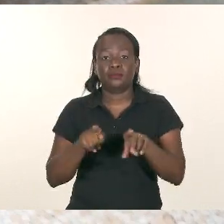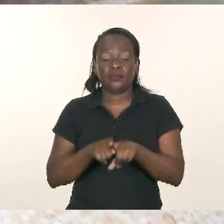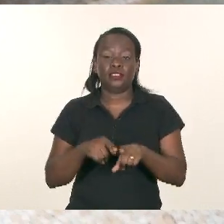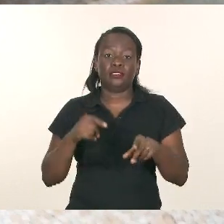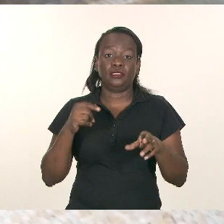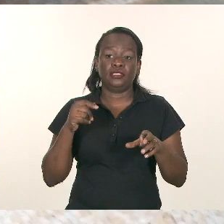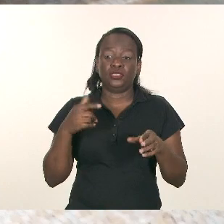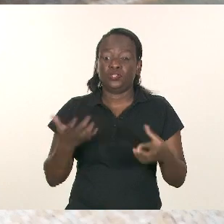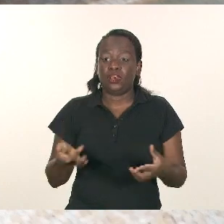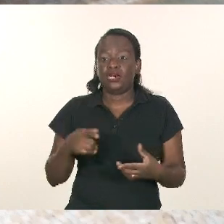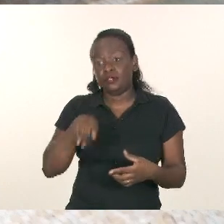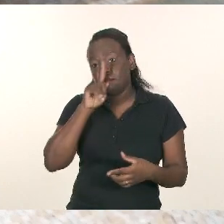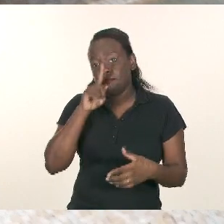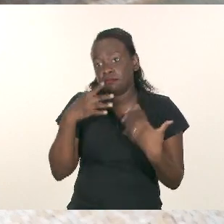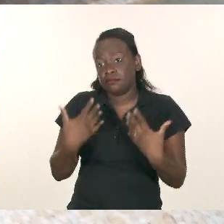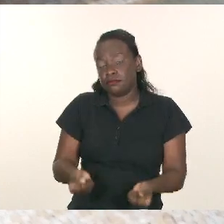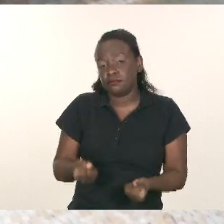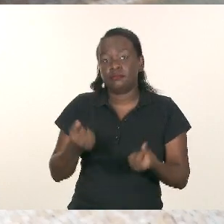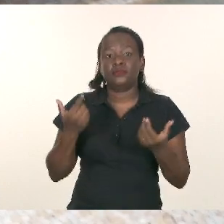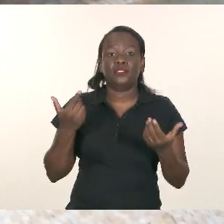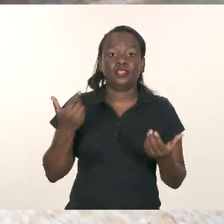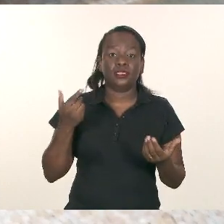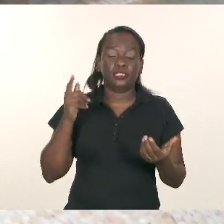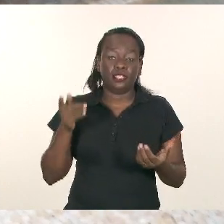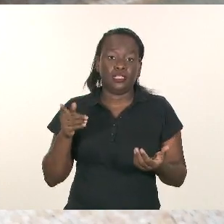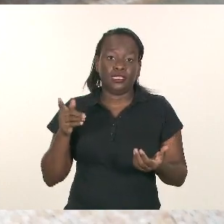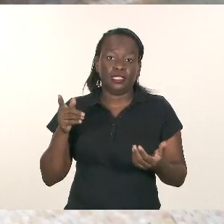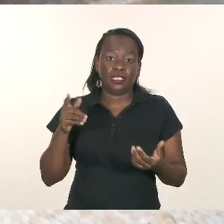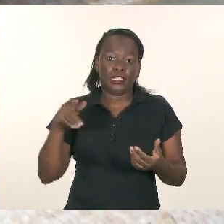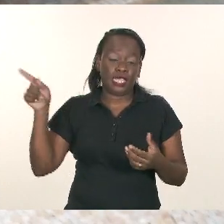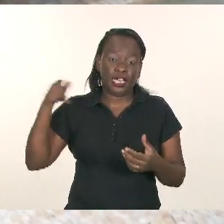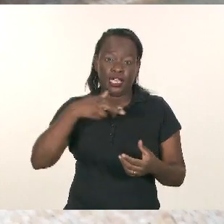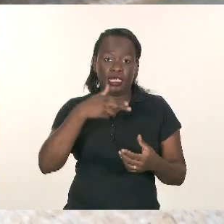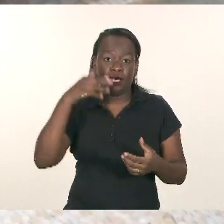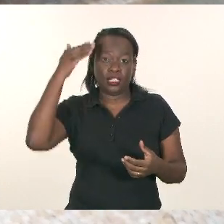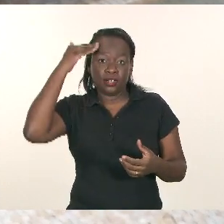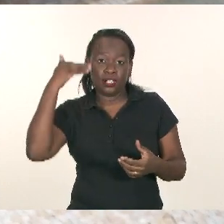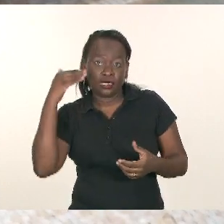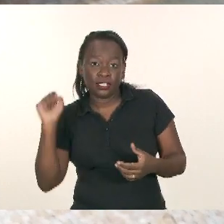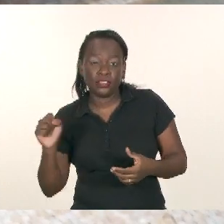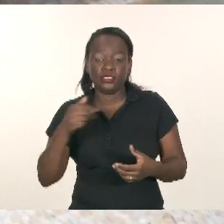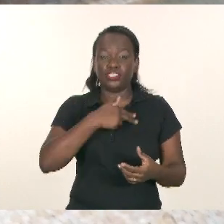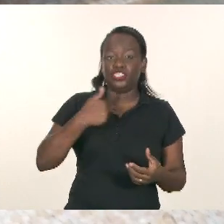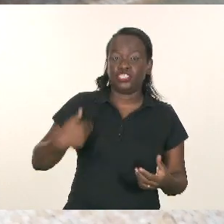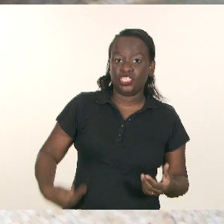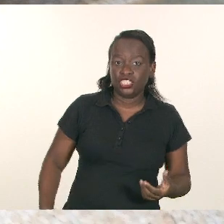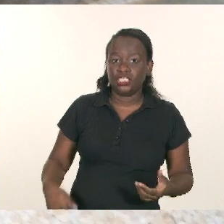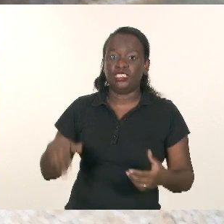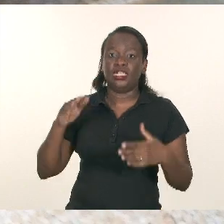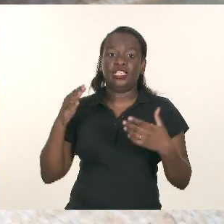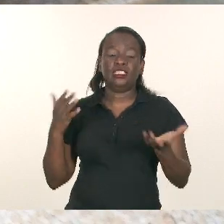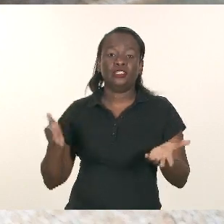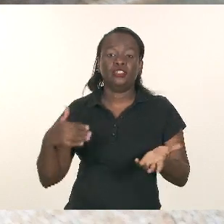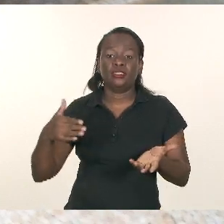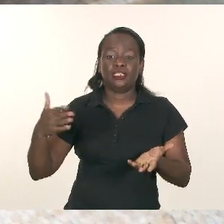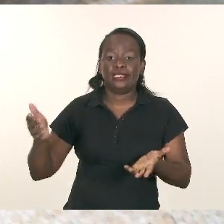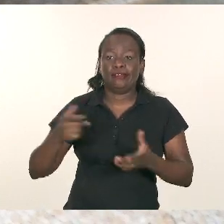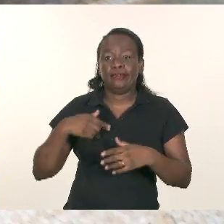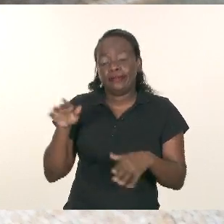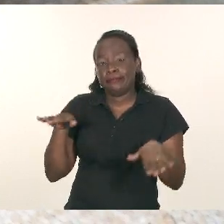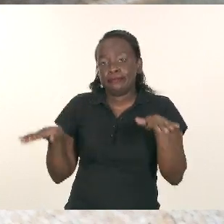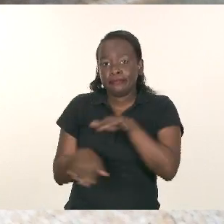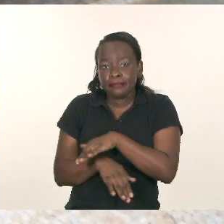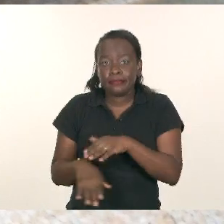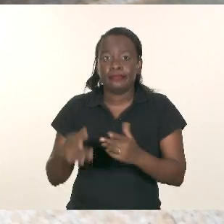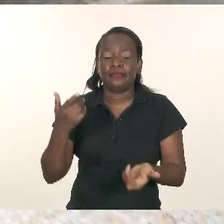simplesmente não aceitar o fato de que o coreano, que o chinês, acabou fazendo com que a gente ficasse refém